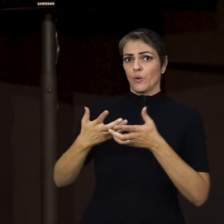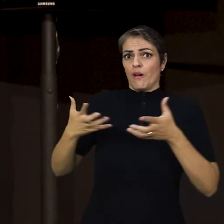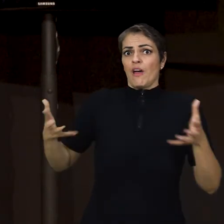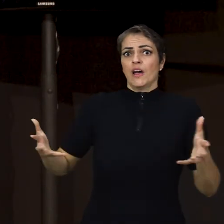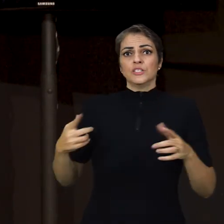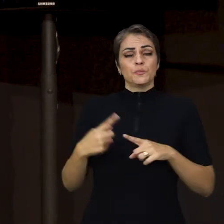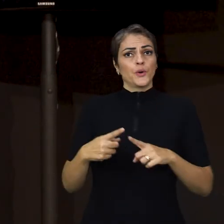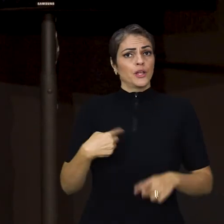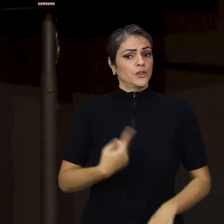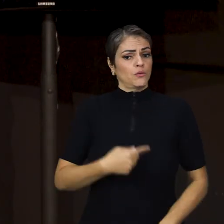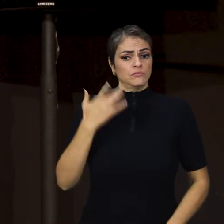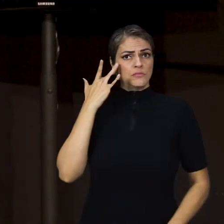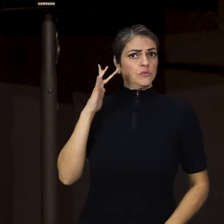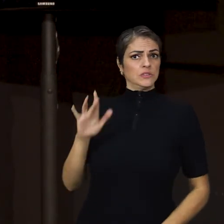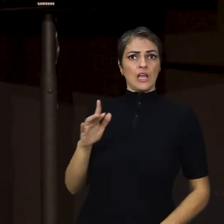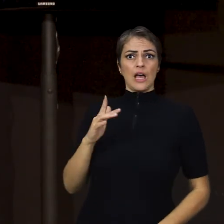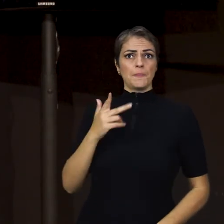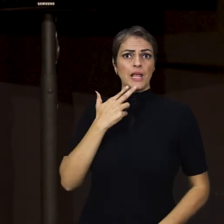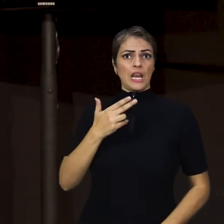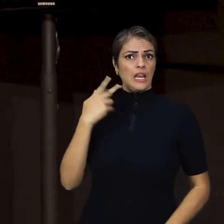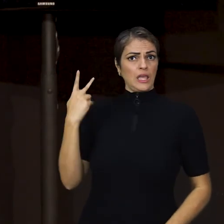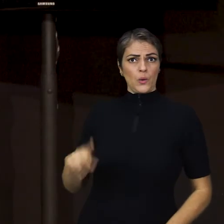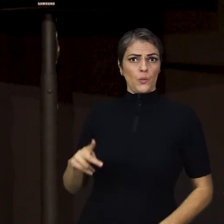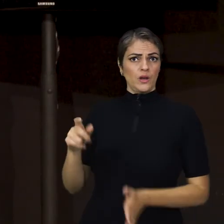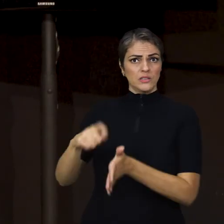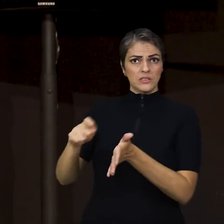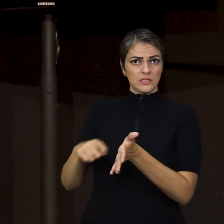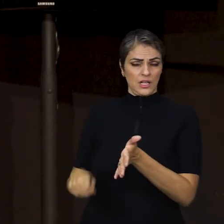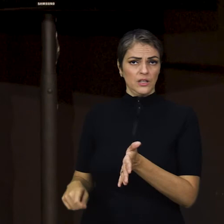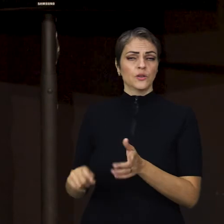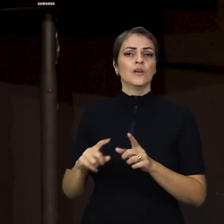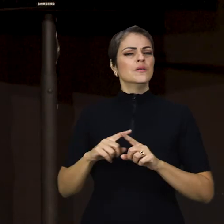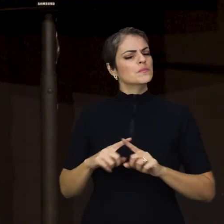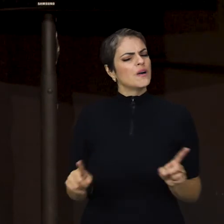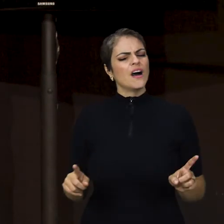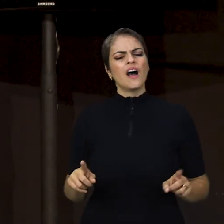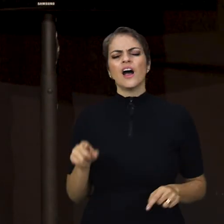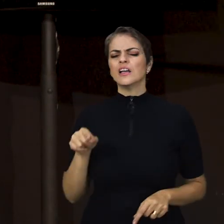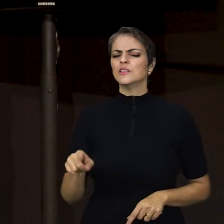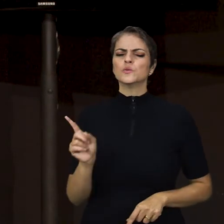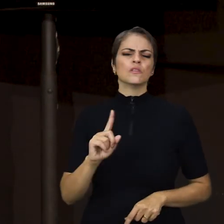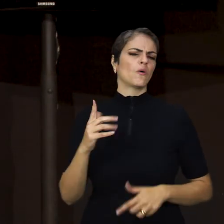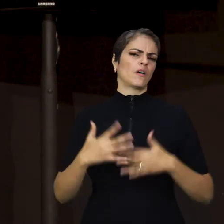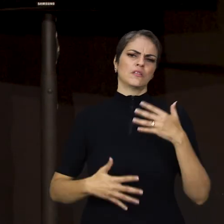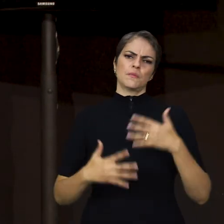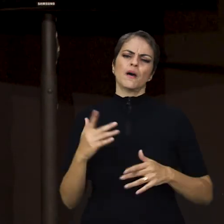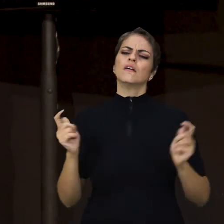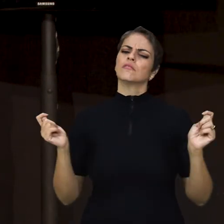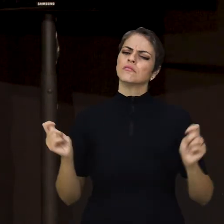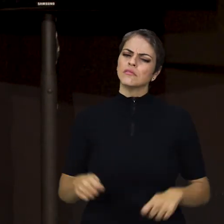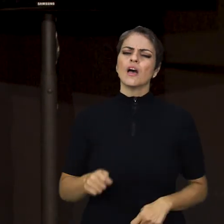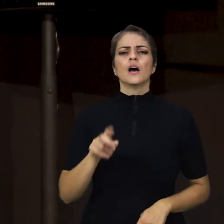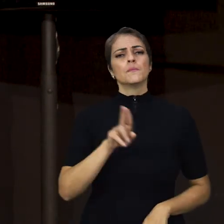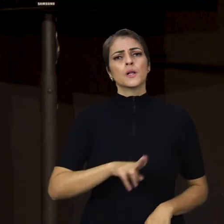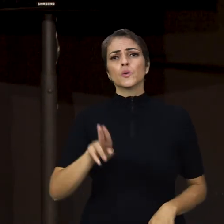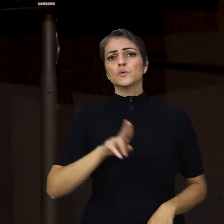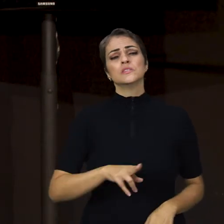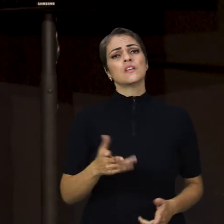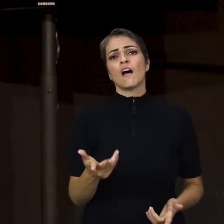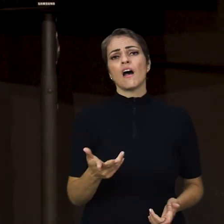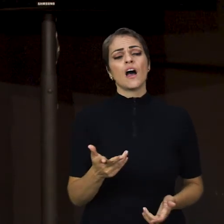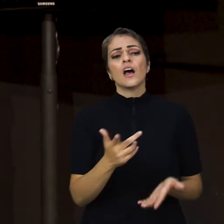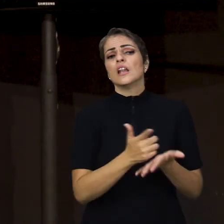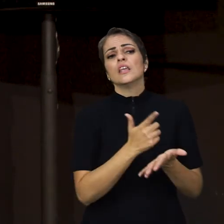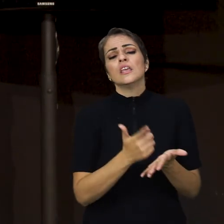nas línguas em que o texto bíblico foi originalmente escrito. Mas isso não nos impede de usar várias ferramentas disponíveis, como